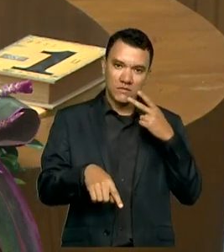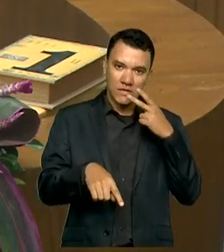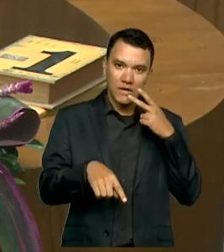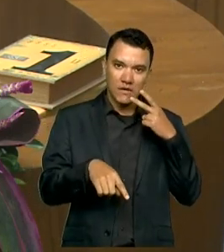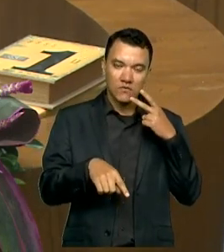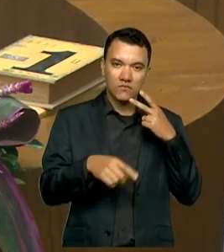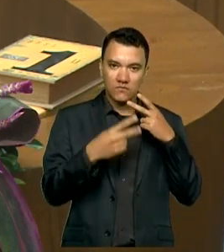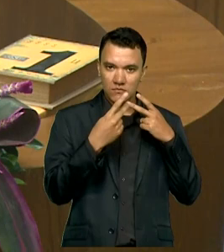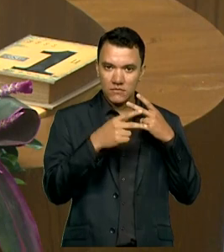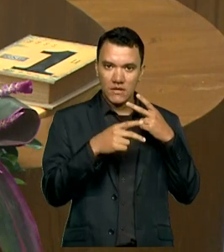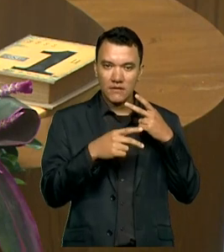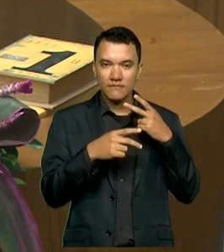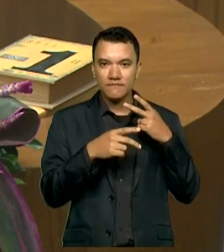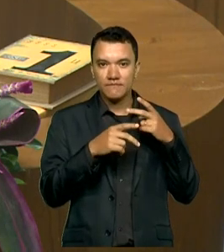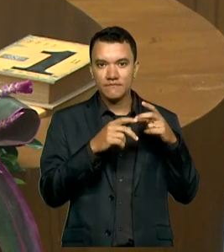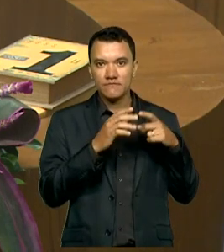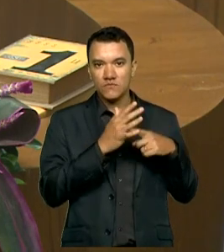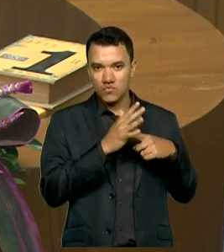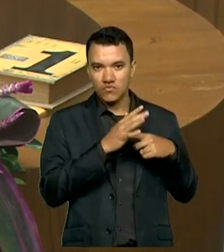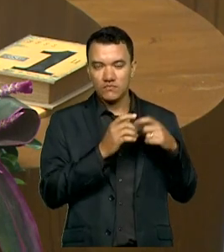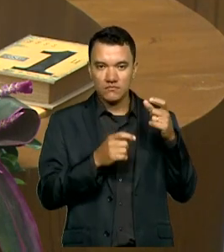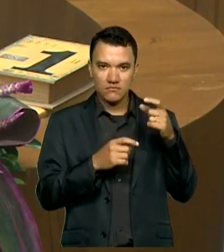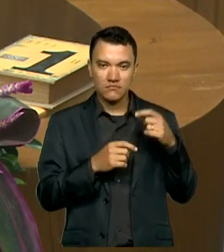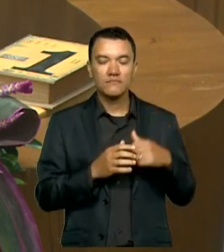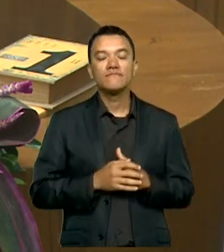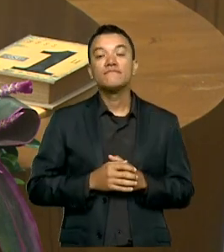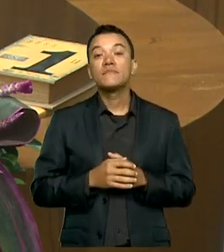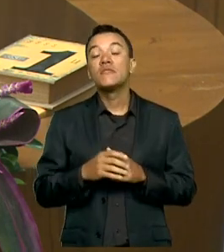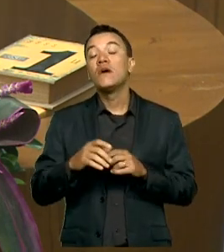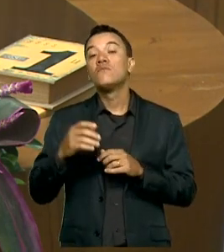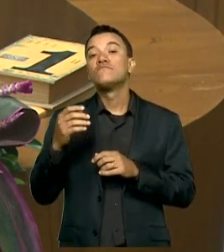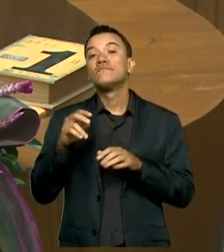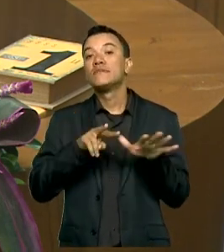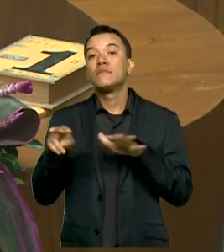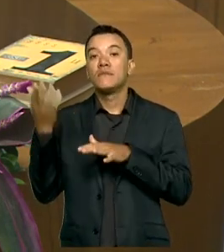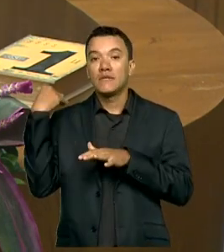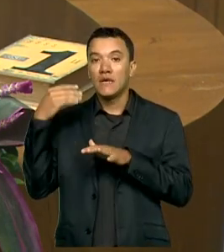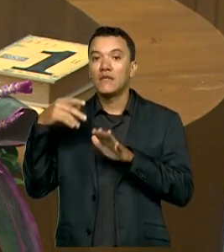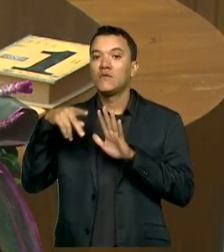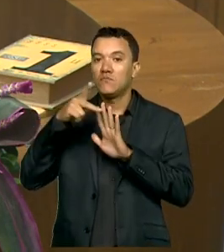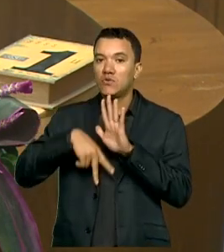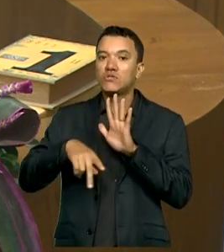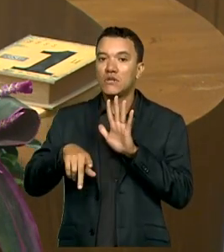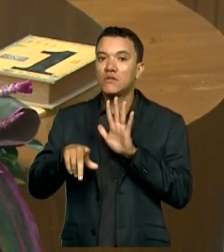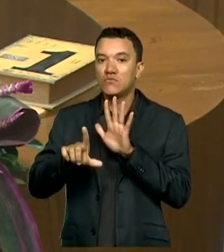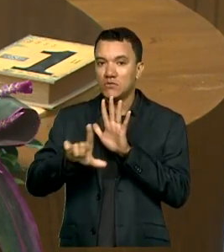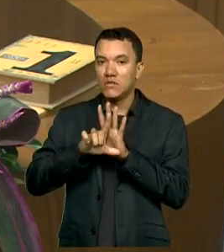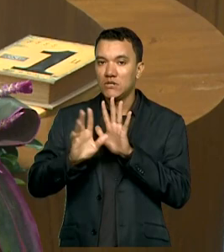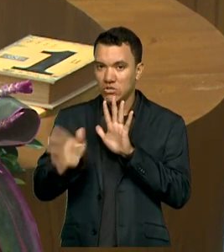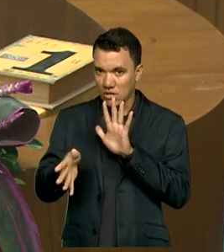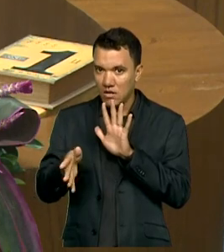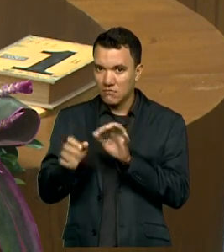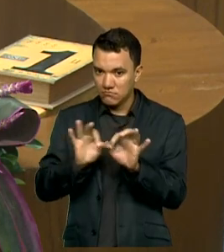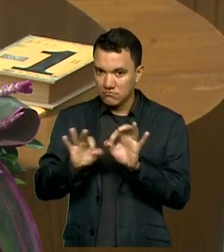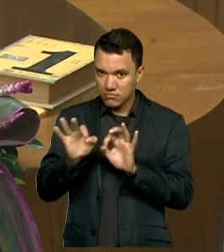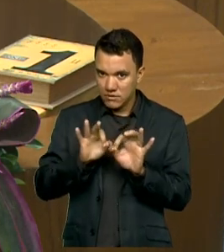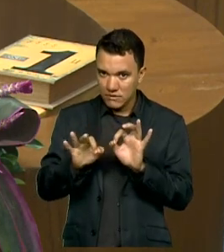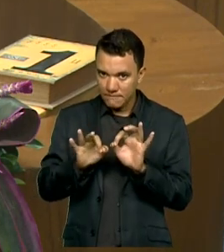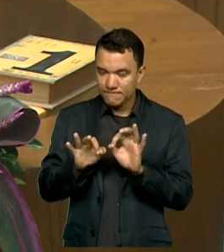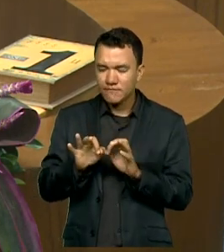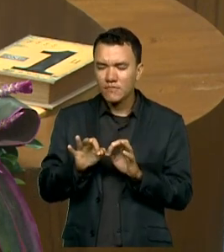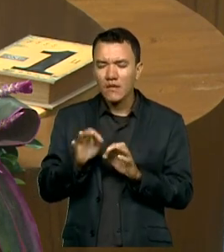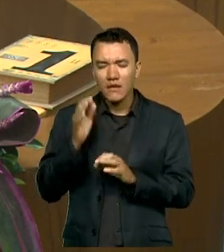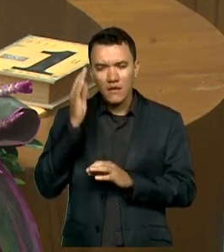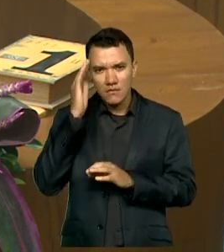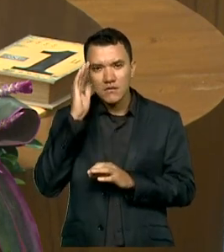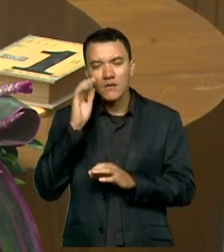o ano passado eu já tinha feito esse projeto de lei, porque eu acredito que quem está em